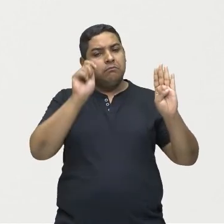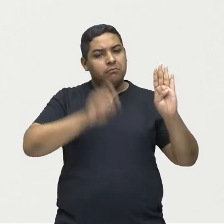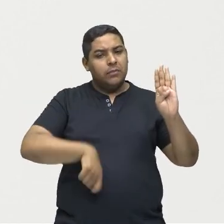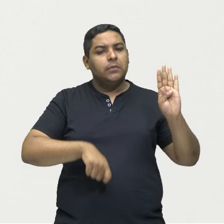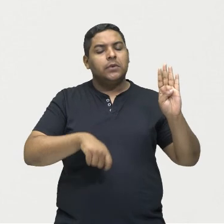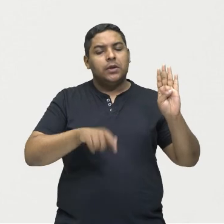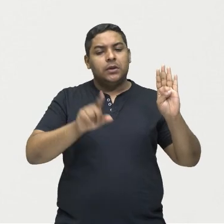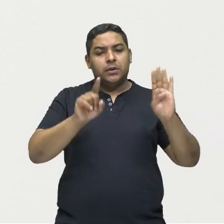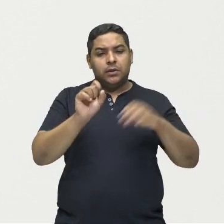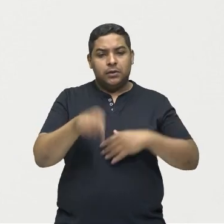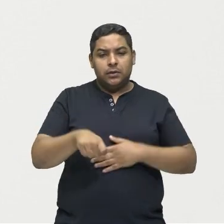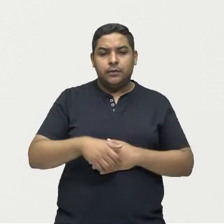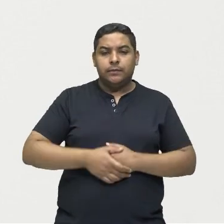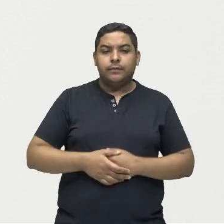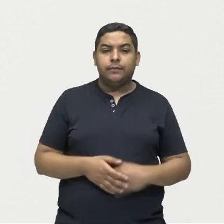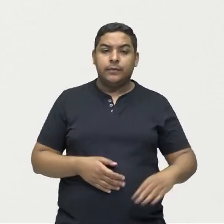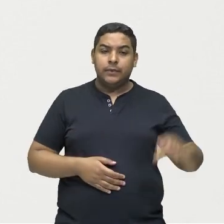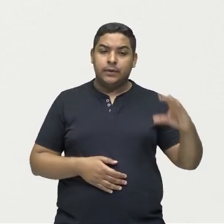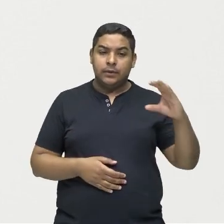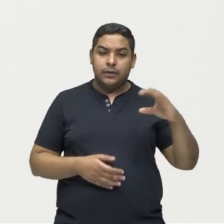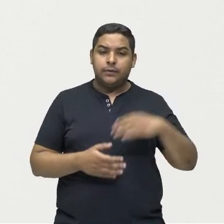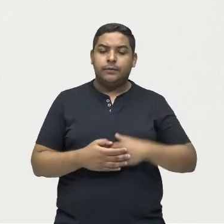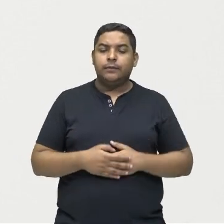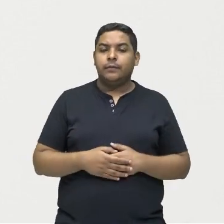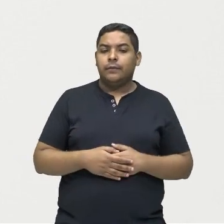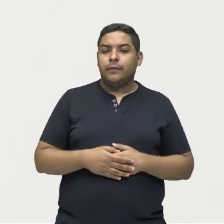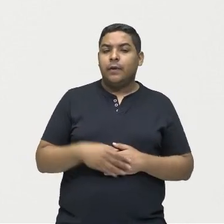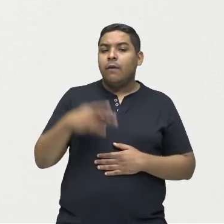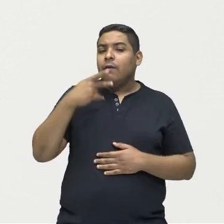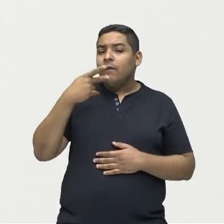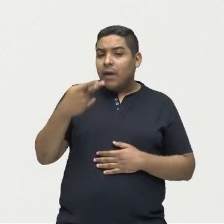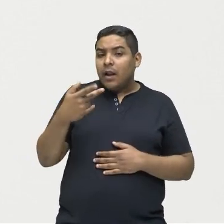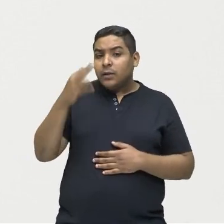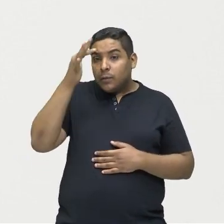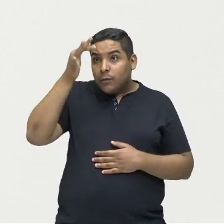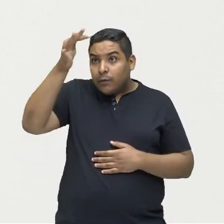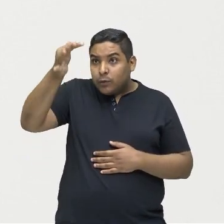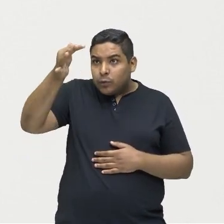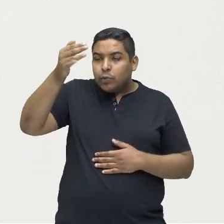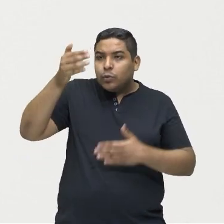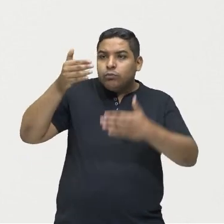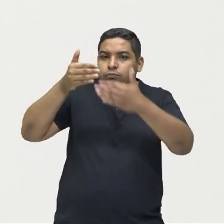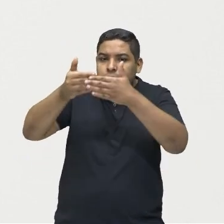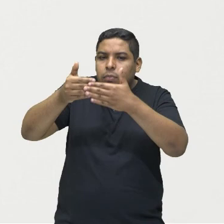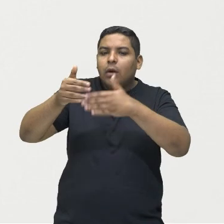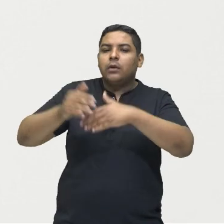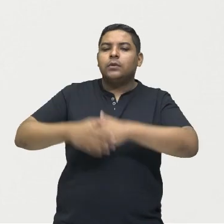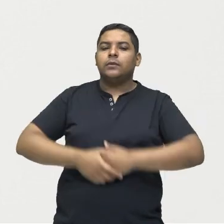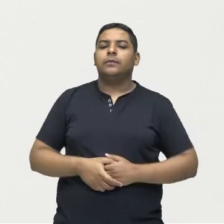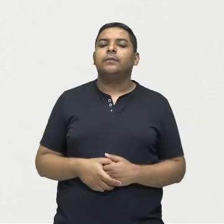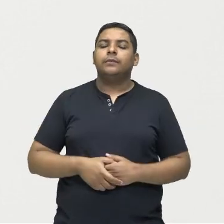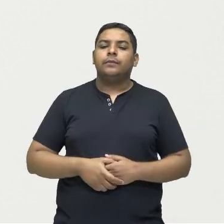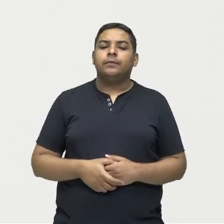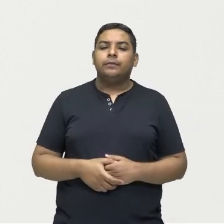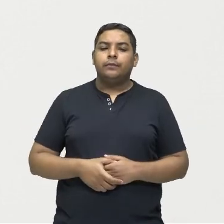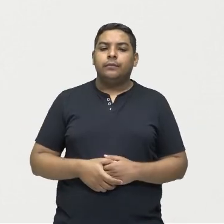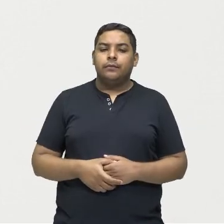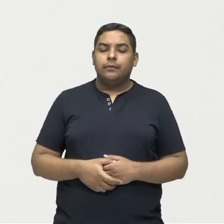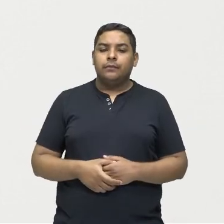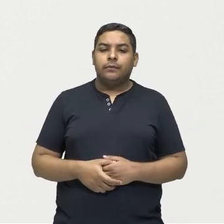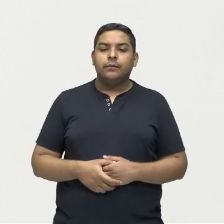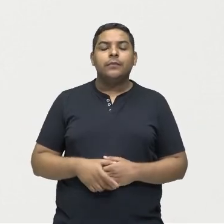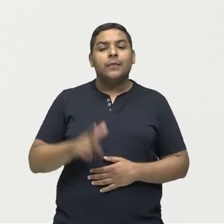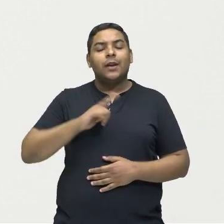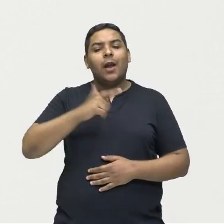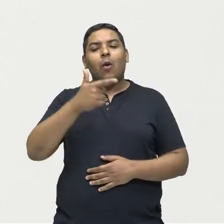correta. Letra C, falar sobre futuro próximo? Também poderia, só que nós temos um outro verbo aqui que é mais utilizado